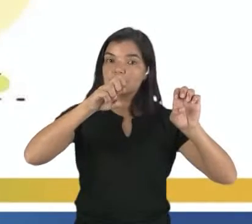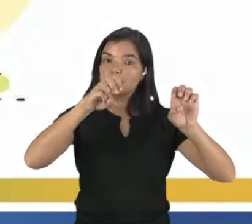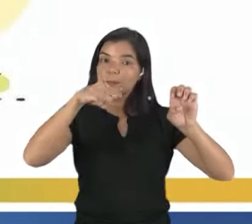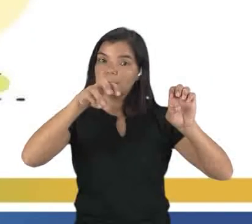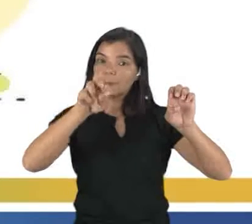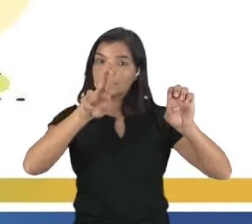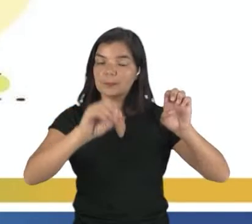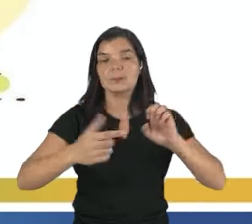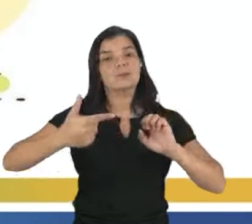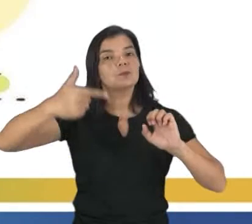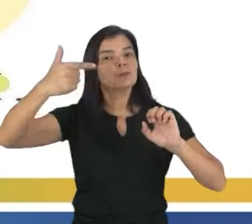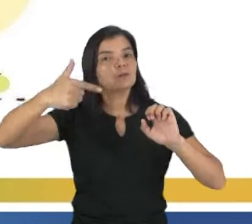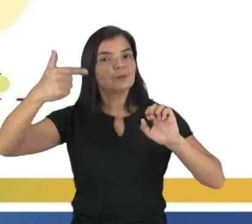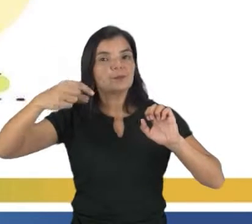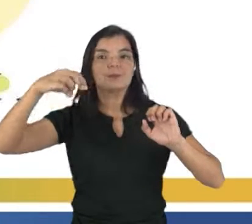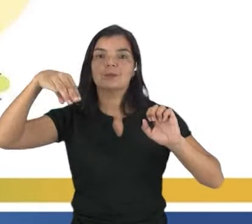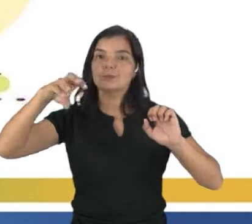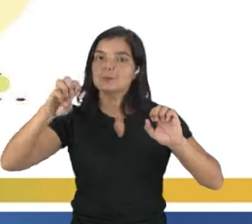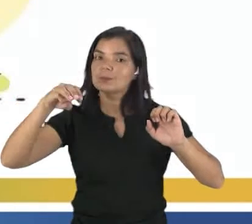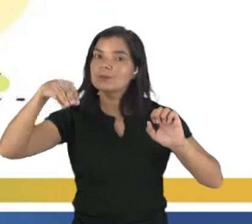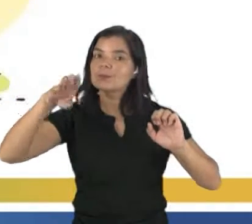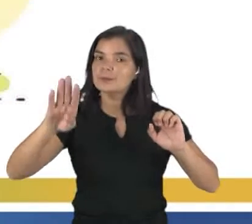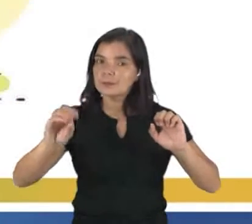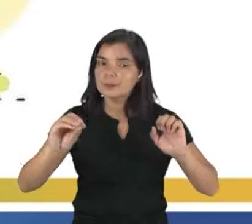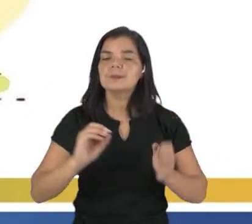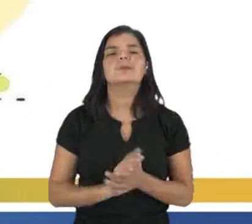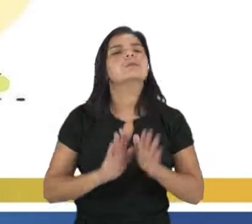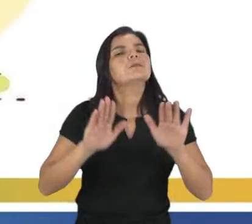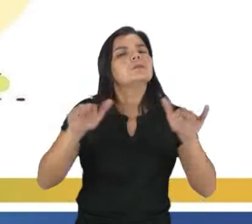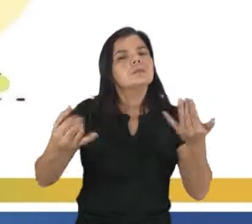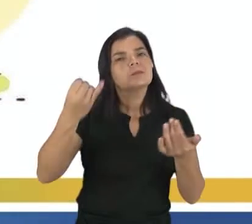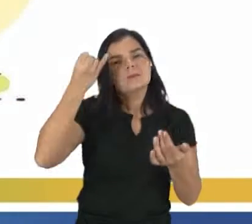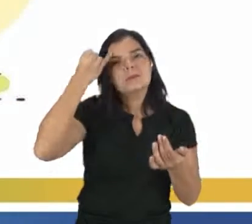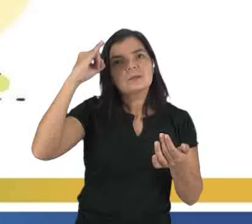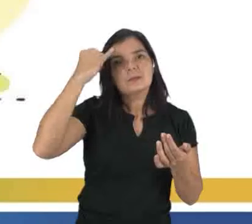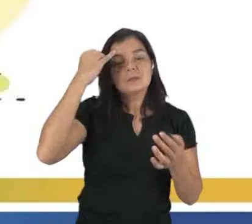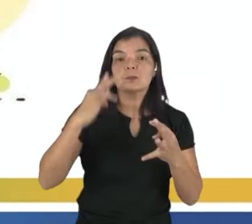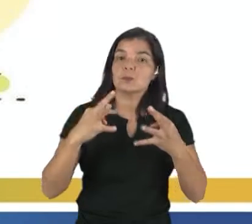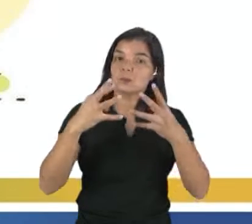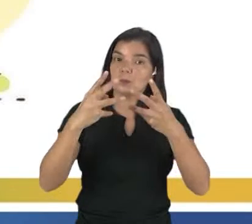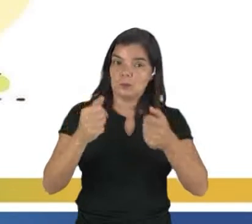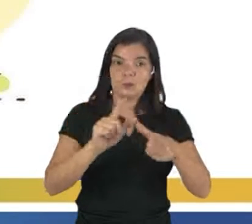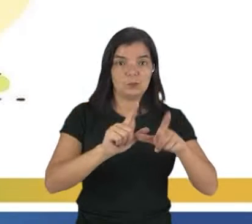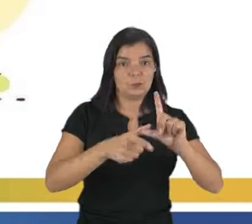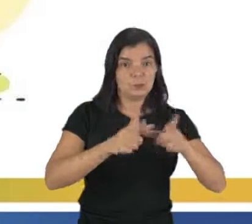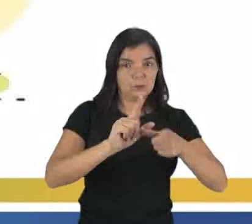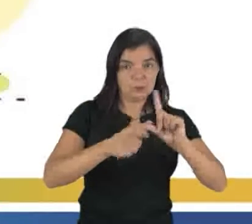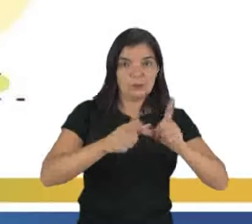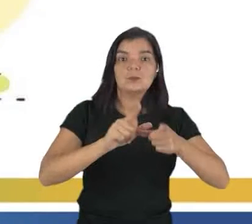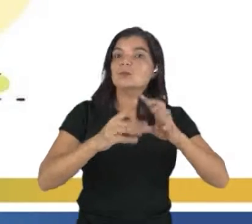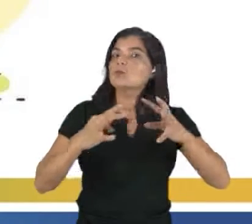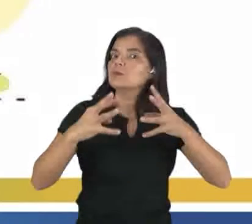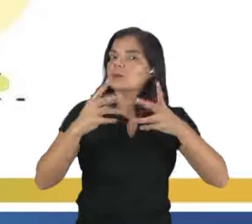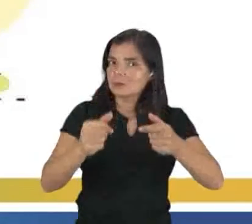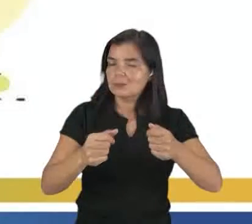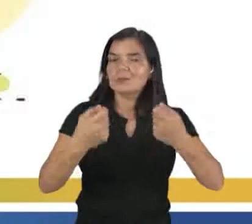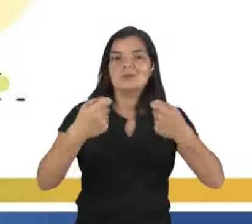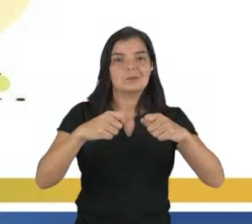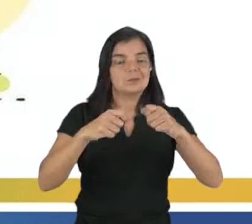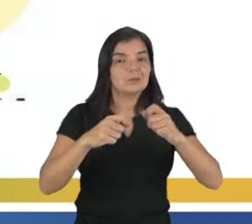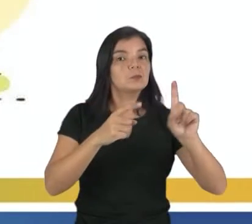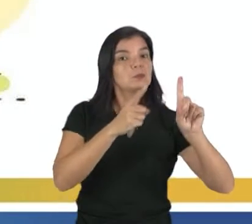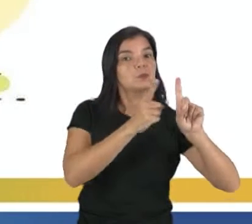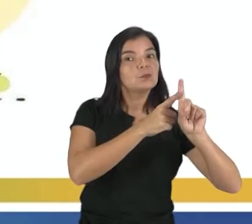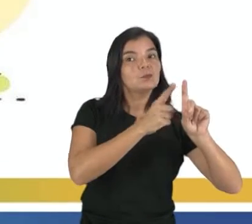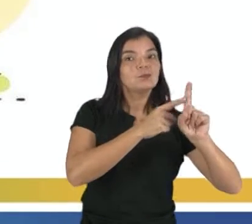o segundo lá nem chama de segundo membro Então qual é a ideia aqui tudo que for letra tiver com letra A gente deve